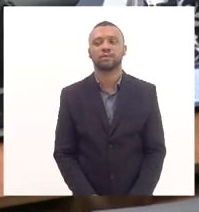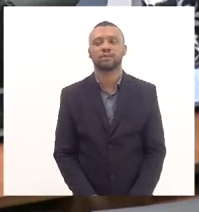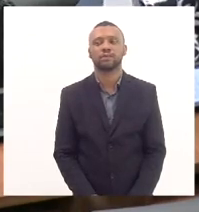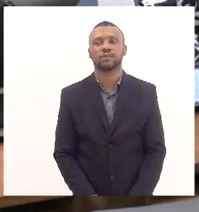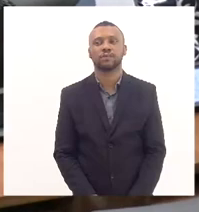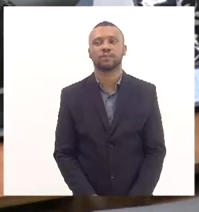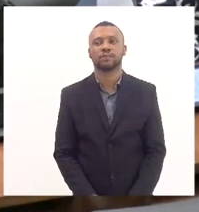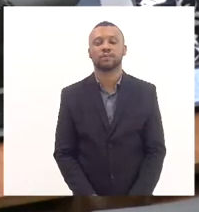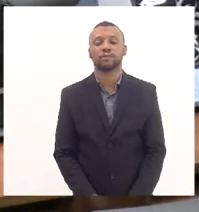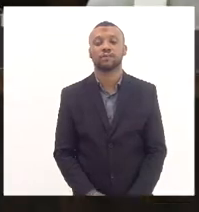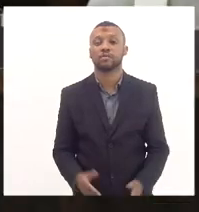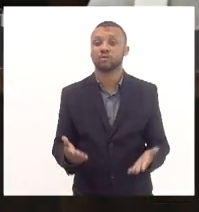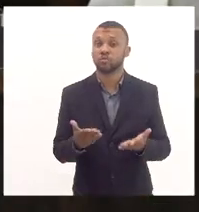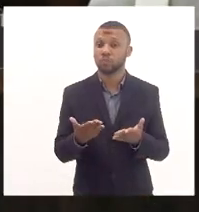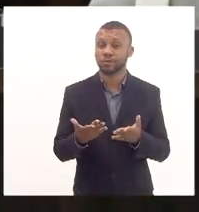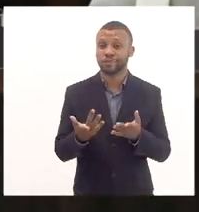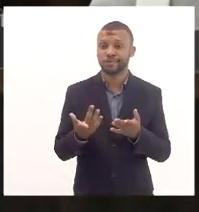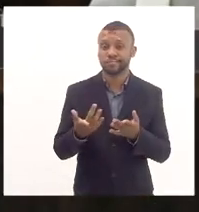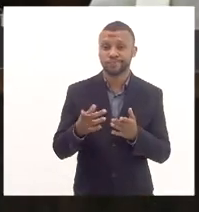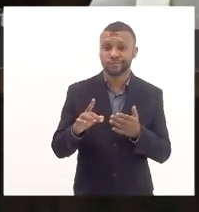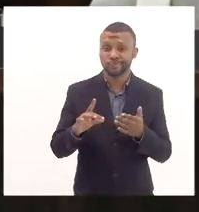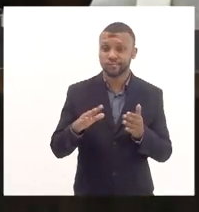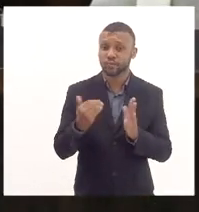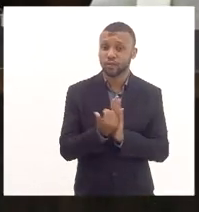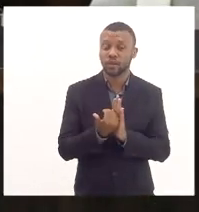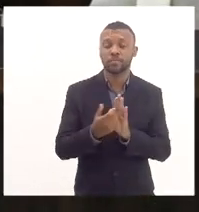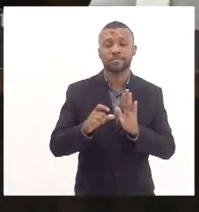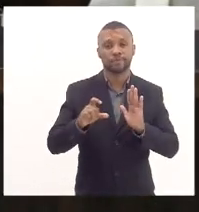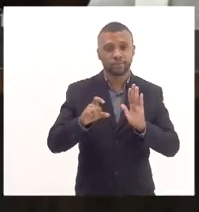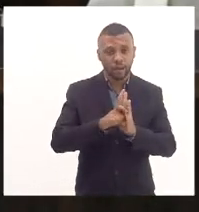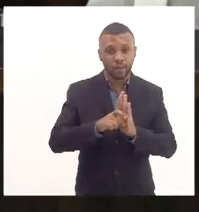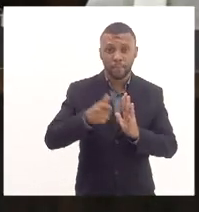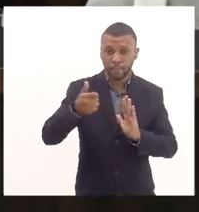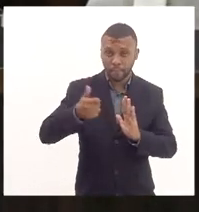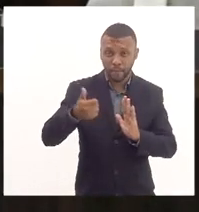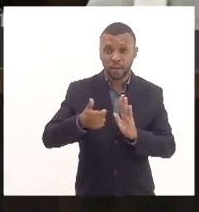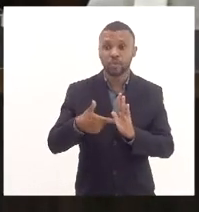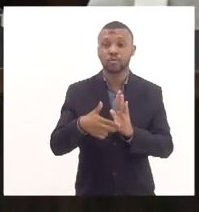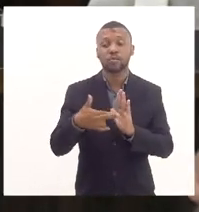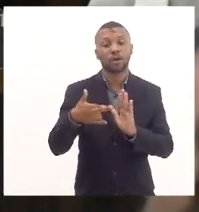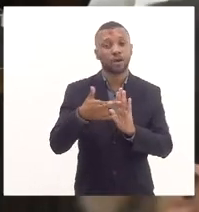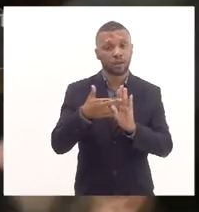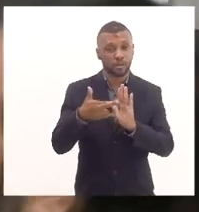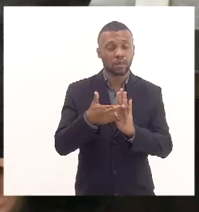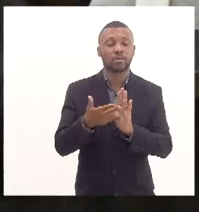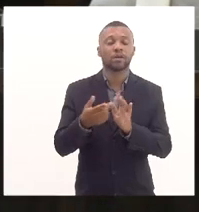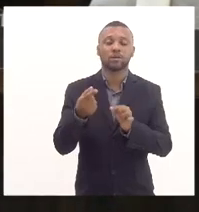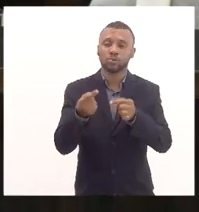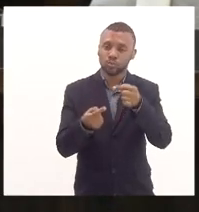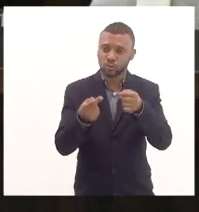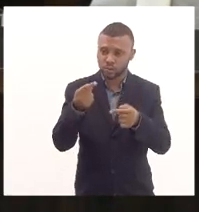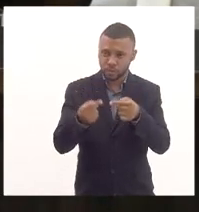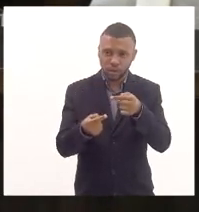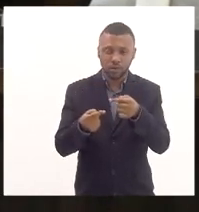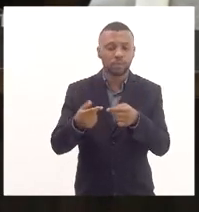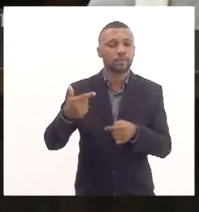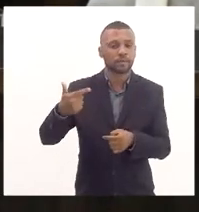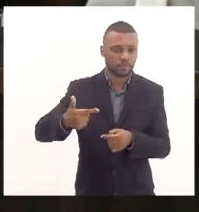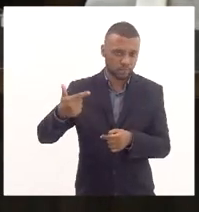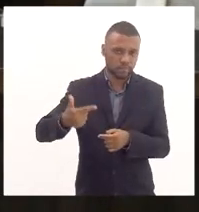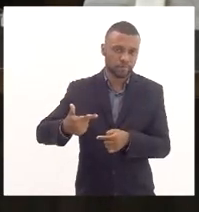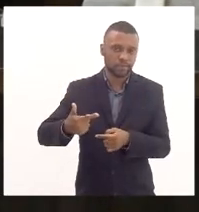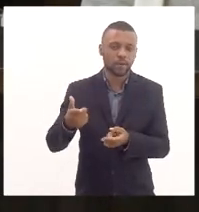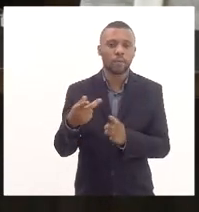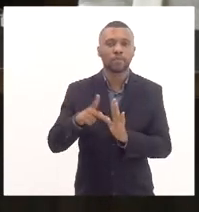a cruz Laura do dia de acordo falar primeiro do artigo 47 do Regimento Interno em tramitação ordinária em segunda discussão